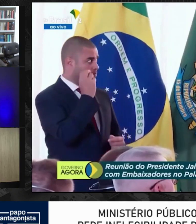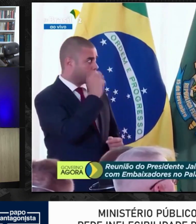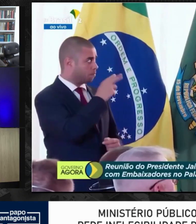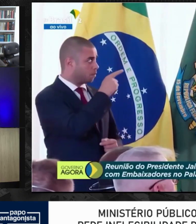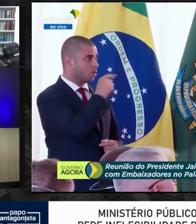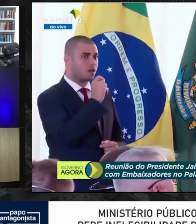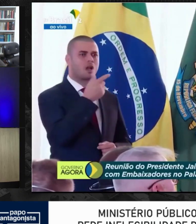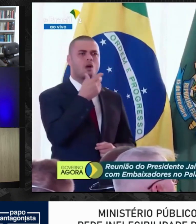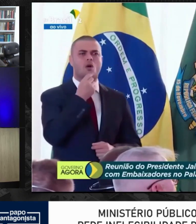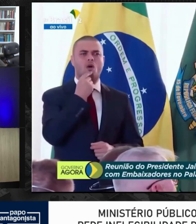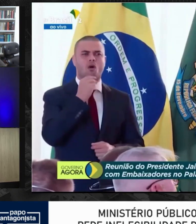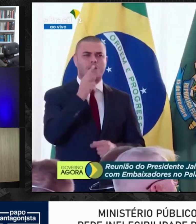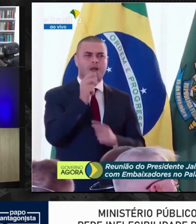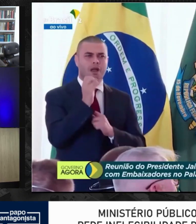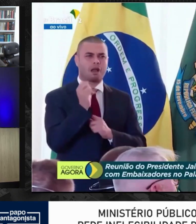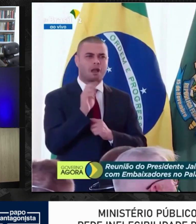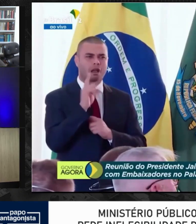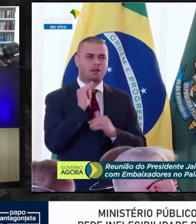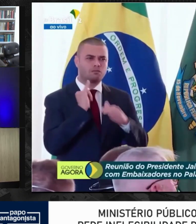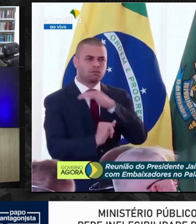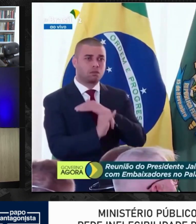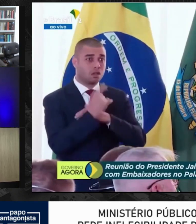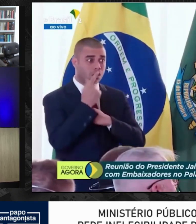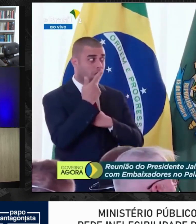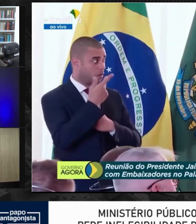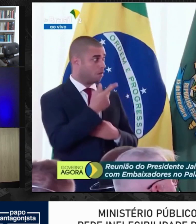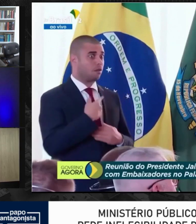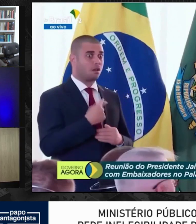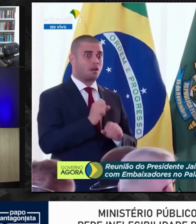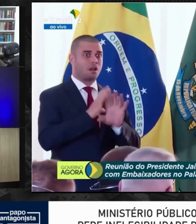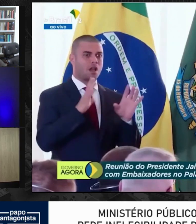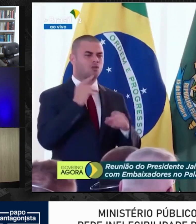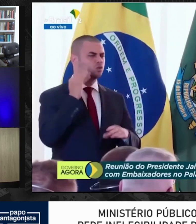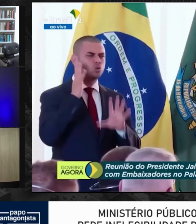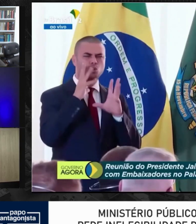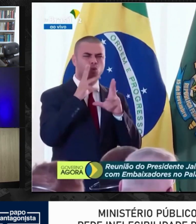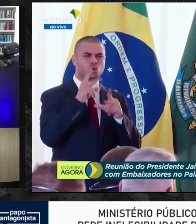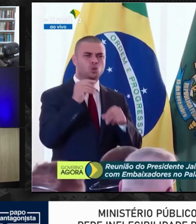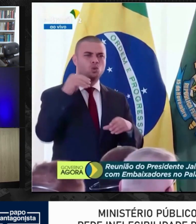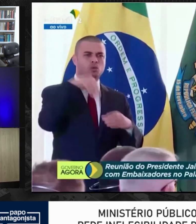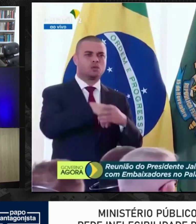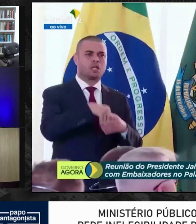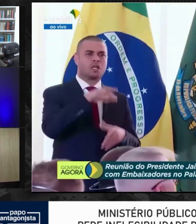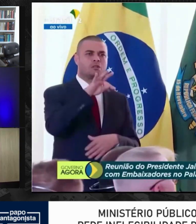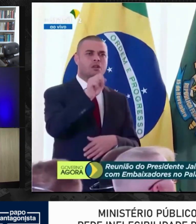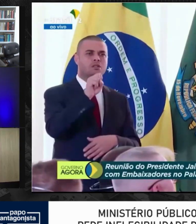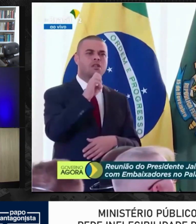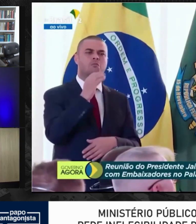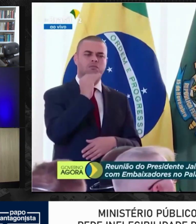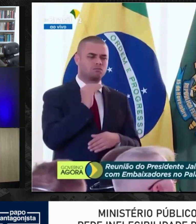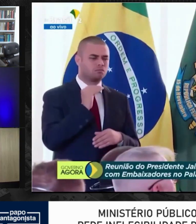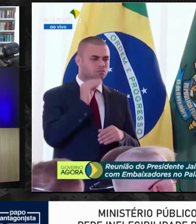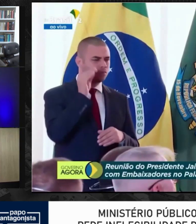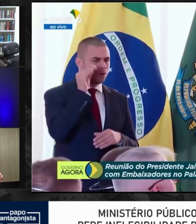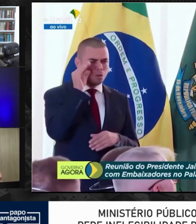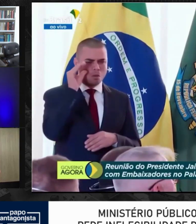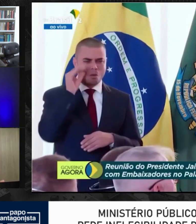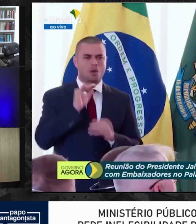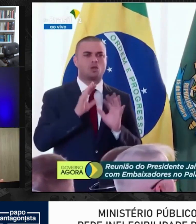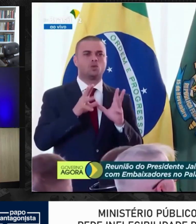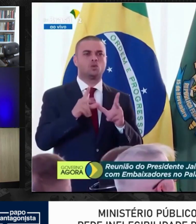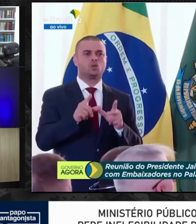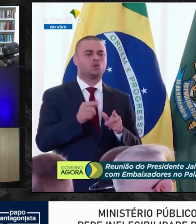favorável ao candidato do partido da esquerda desde que sempre despontava como Seu principal oponente